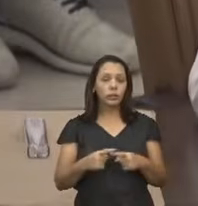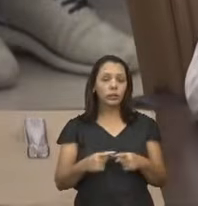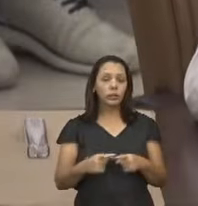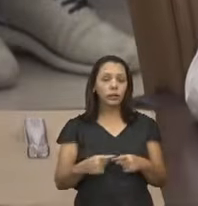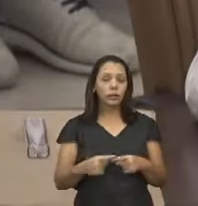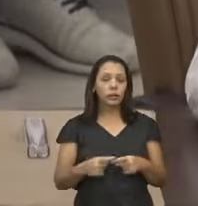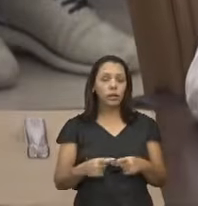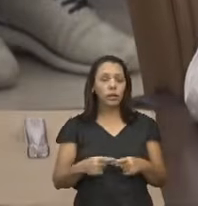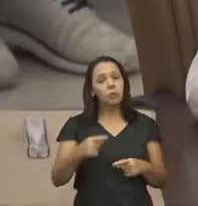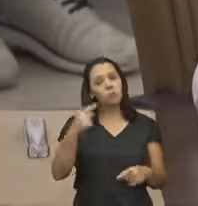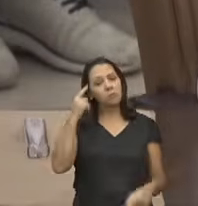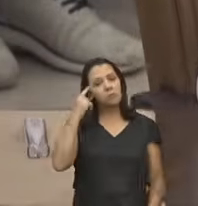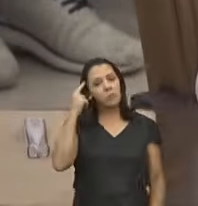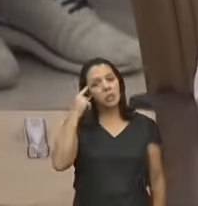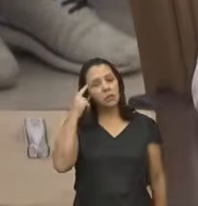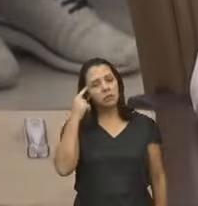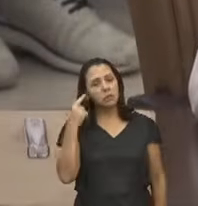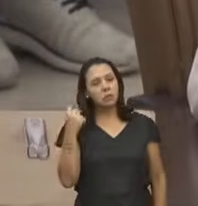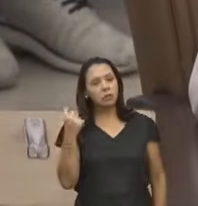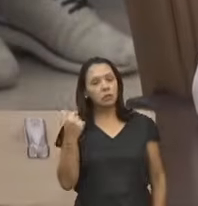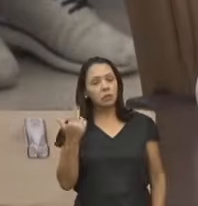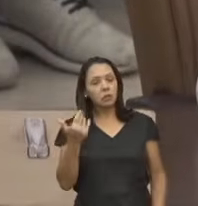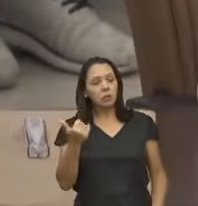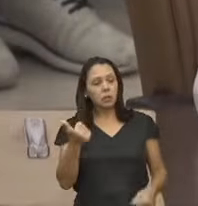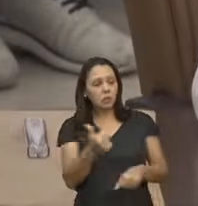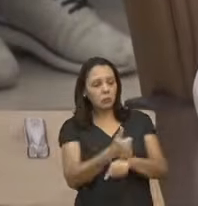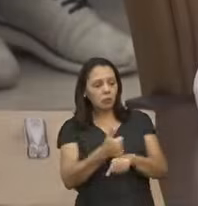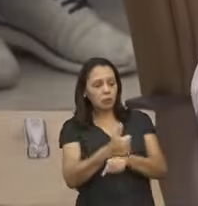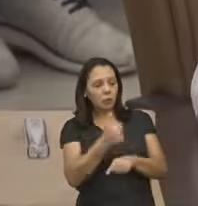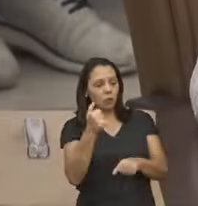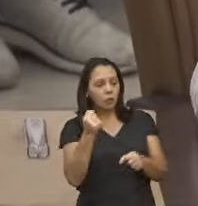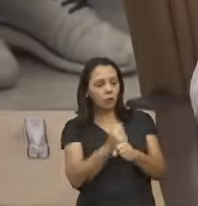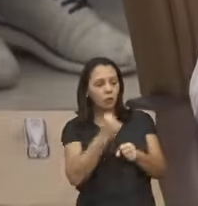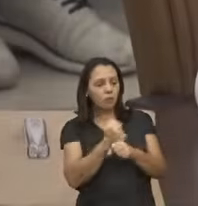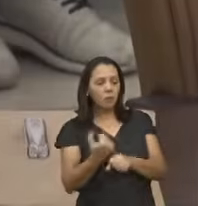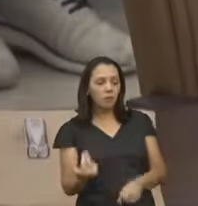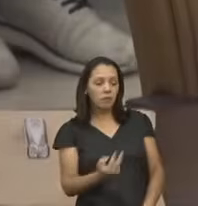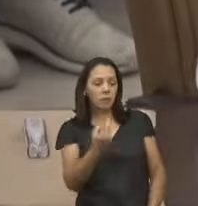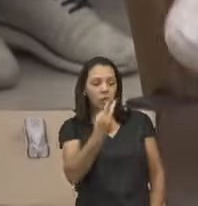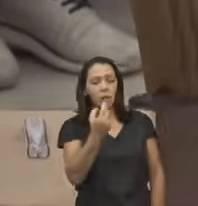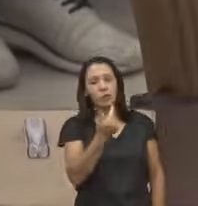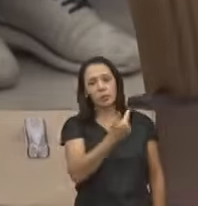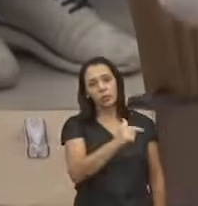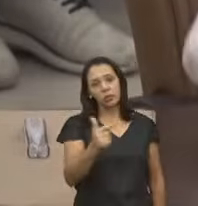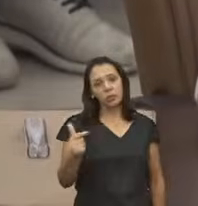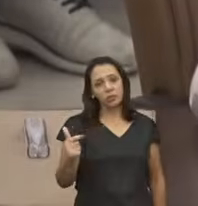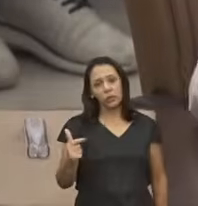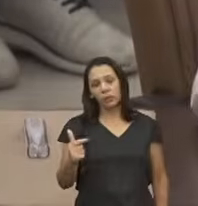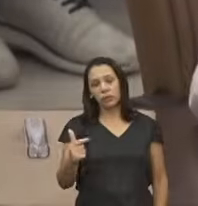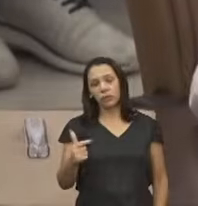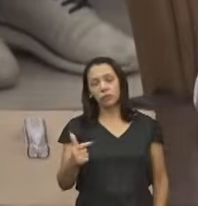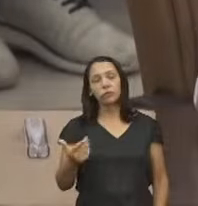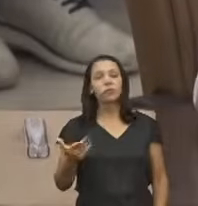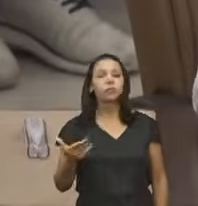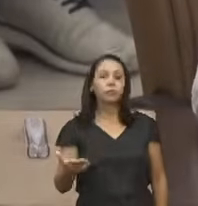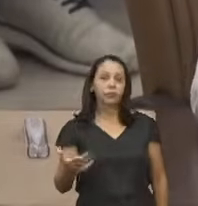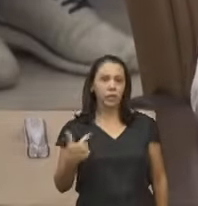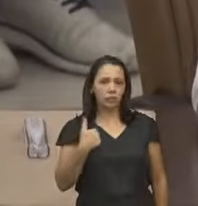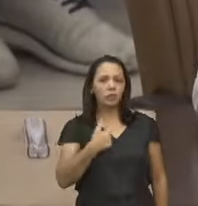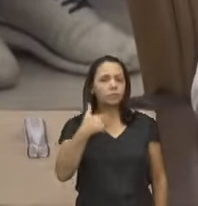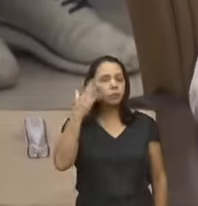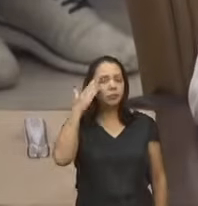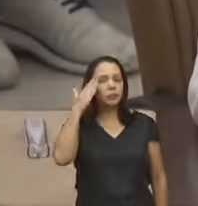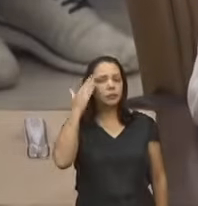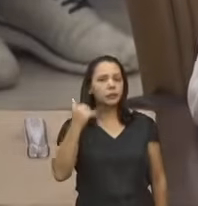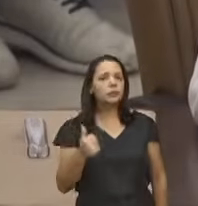subdesenvolvido, tende a achar que um pedreiro não tem o valor, não é? Tende a achar que um coveiro não tem valor. É sempre aquilo, não estudou, não é? É bem assim.